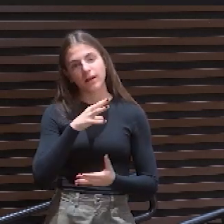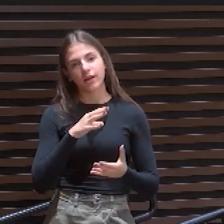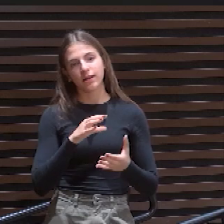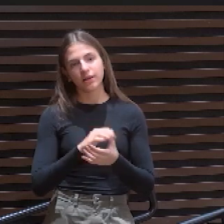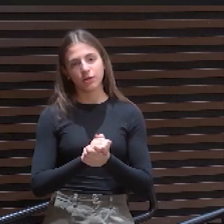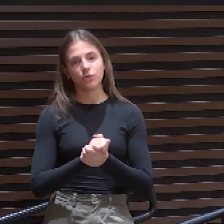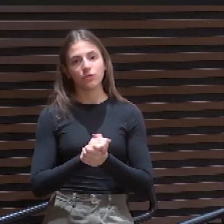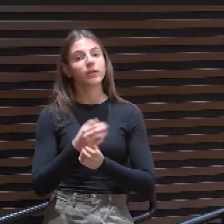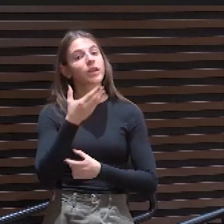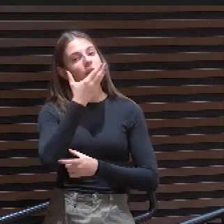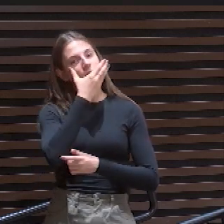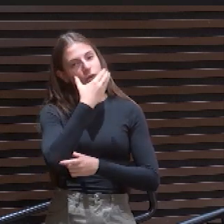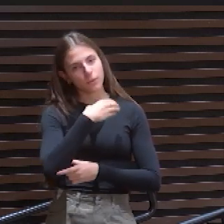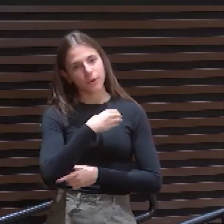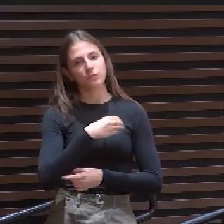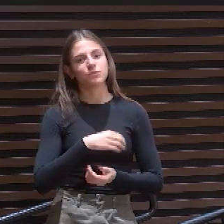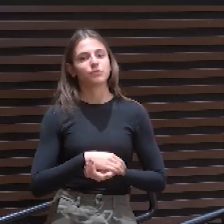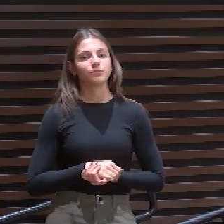Queridos,